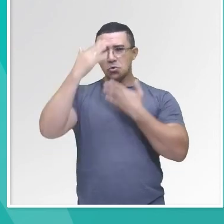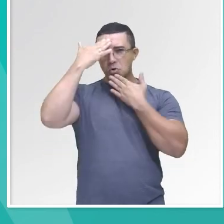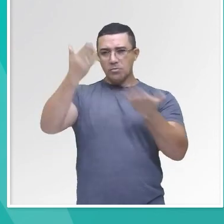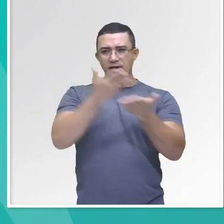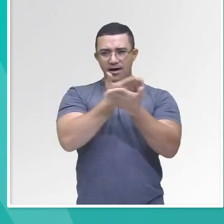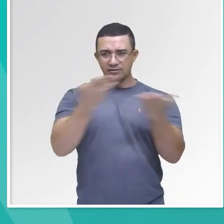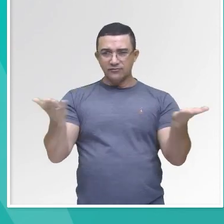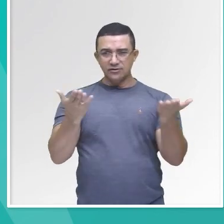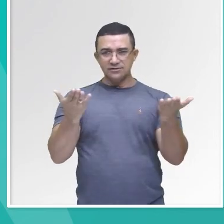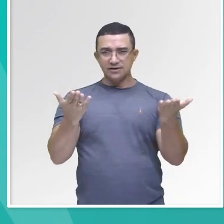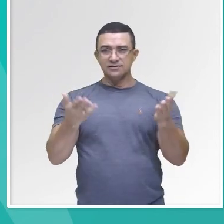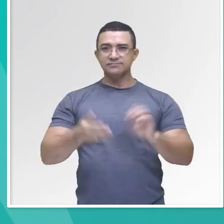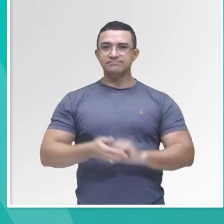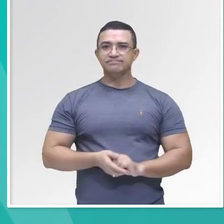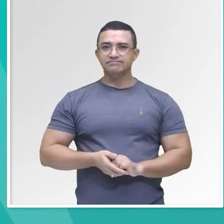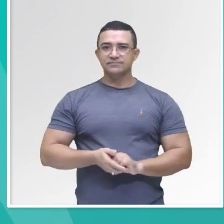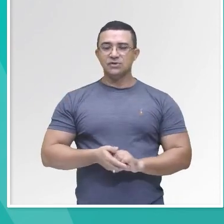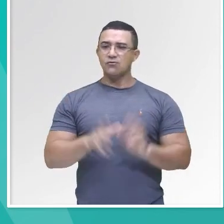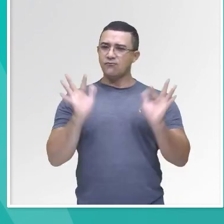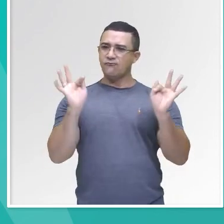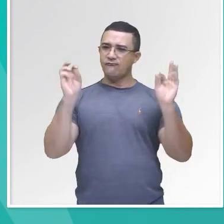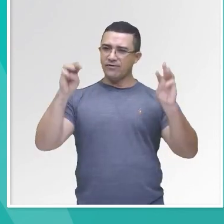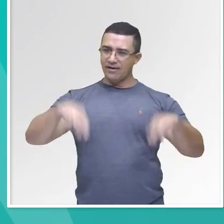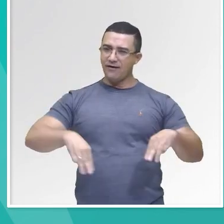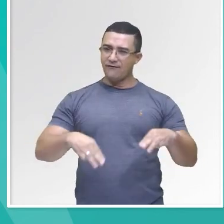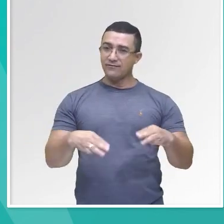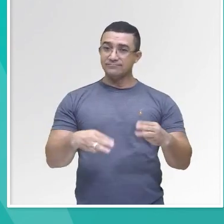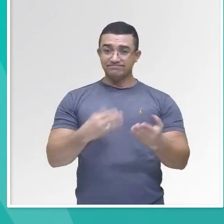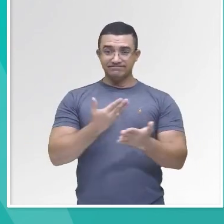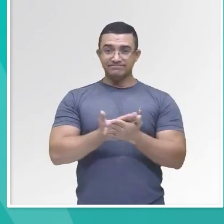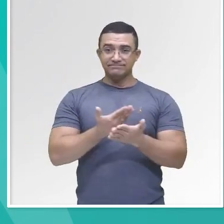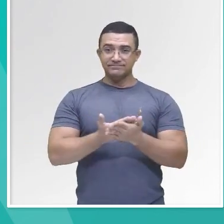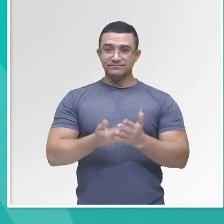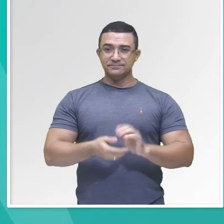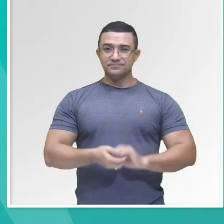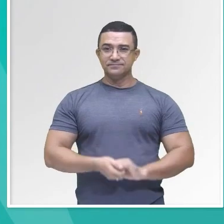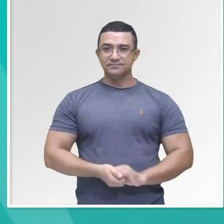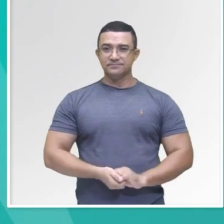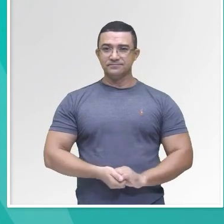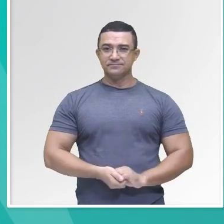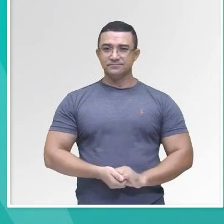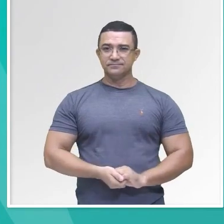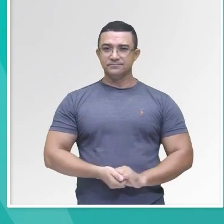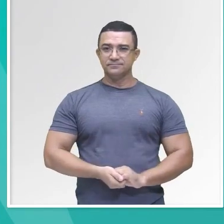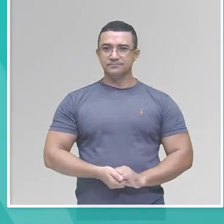obrigada pela participação de vocês. A gente vai finalizando este momento aqui.